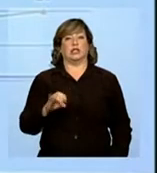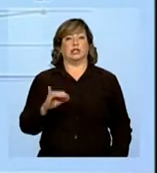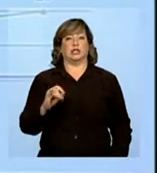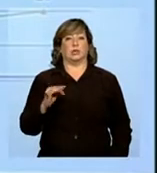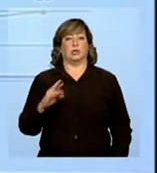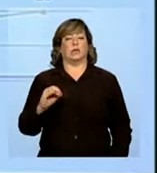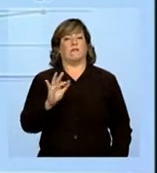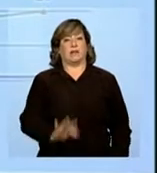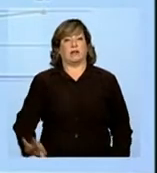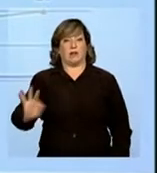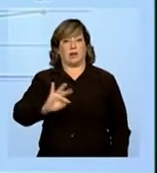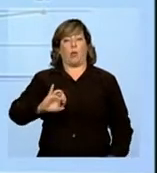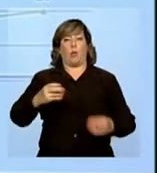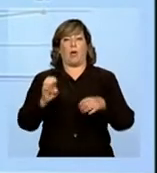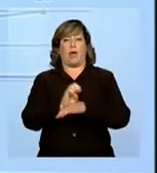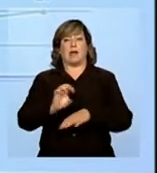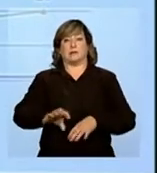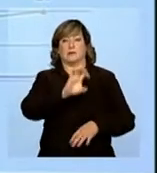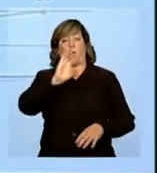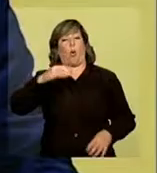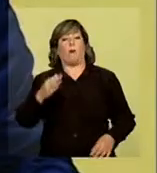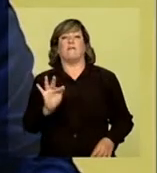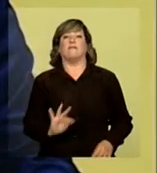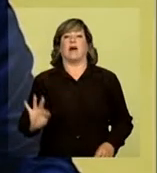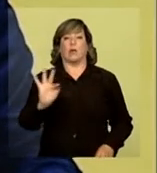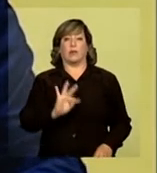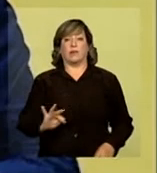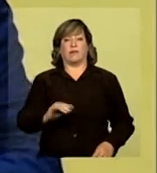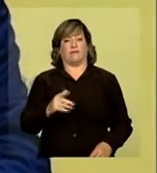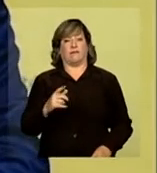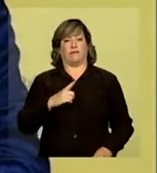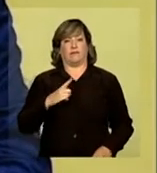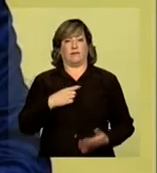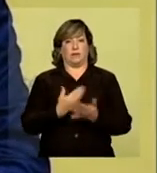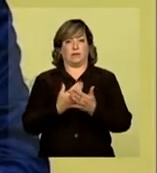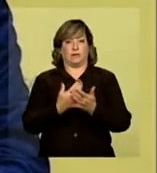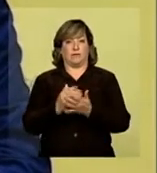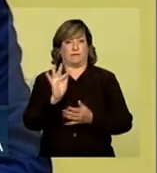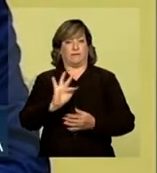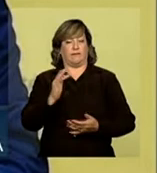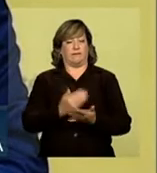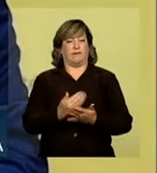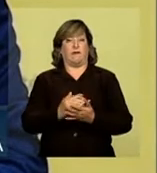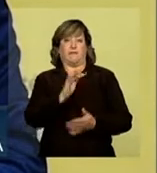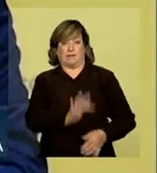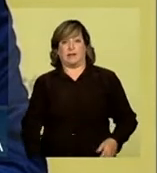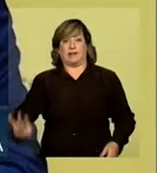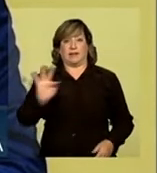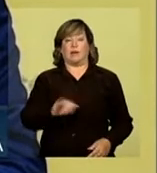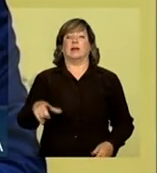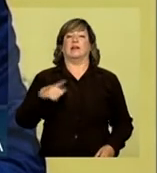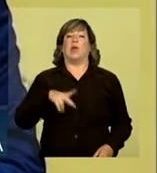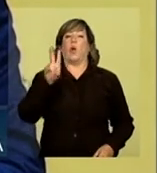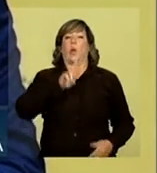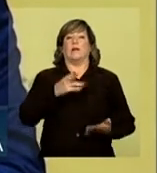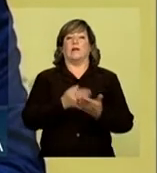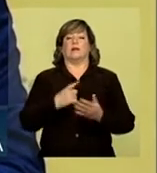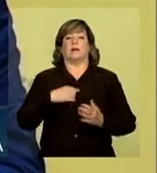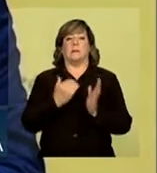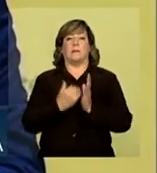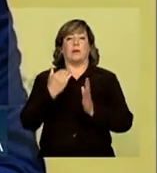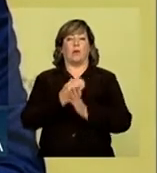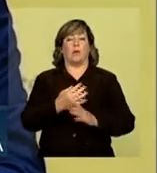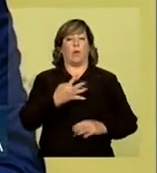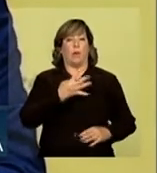instituição estadual ou Faculdade Federal nós temos aí Universidade passamos de